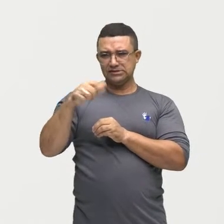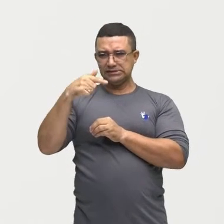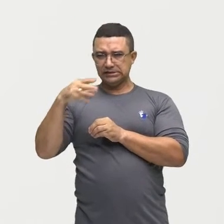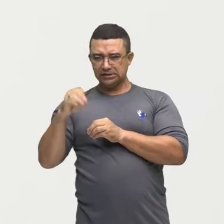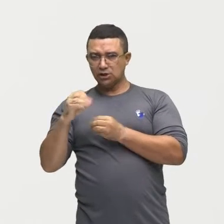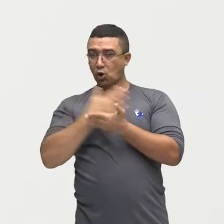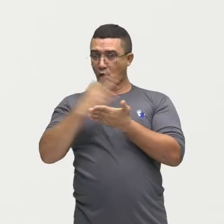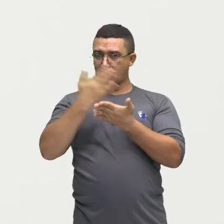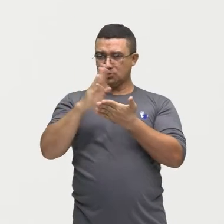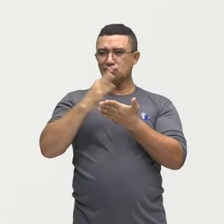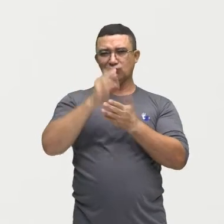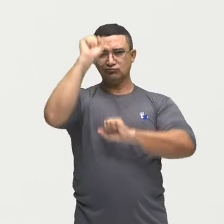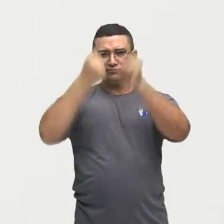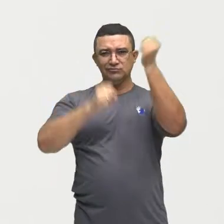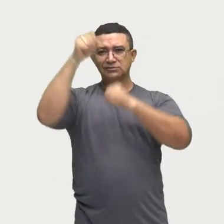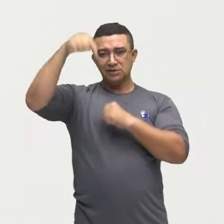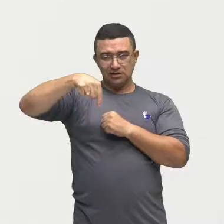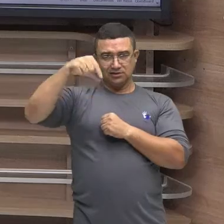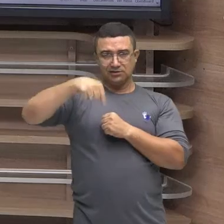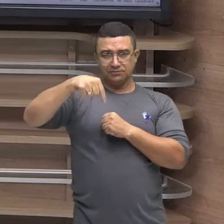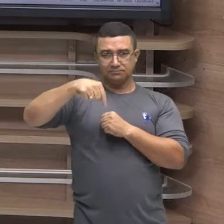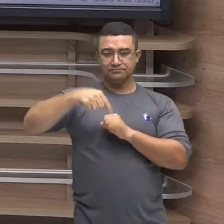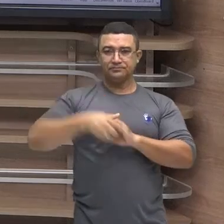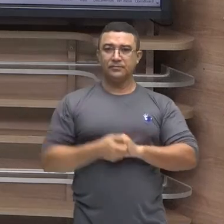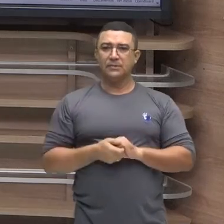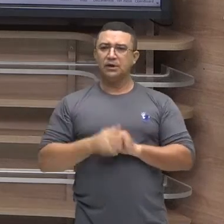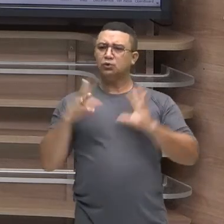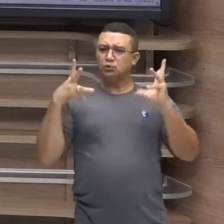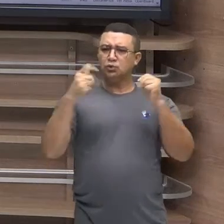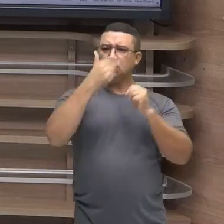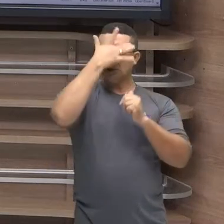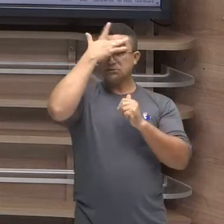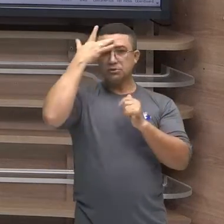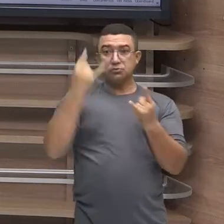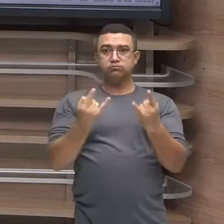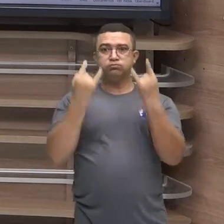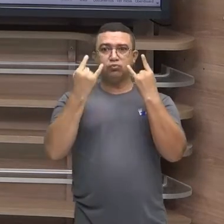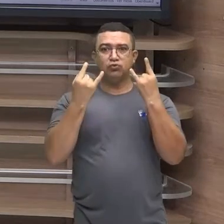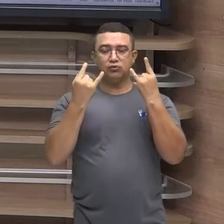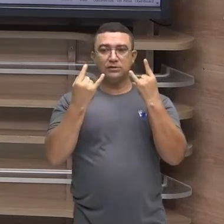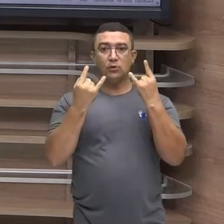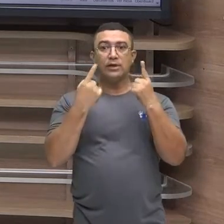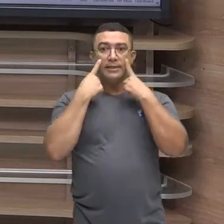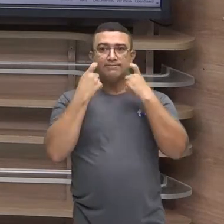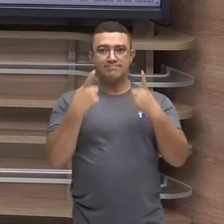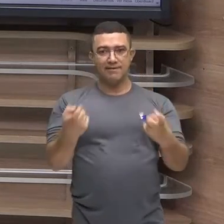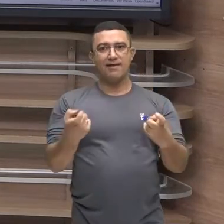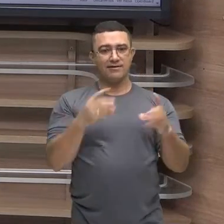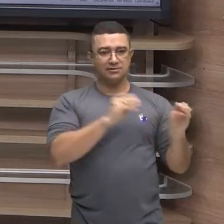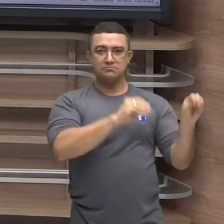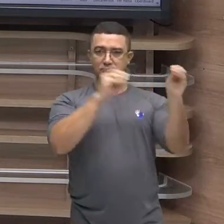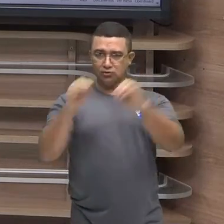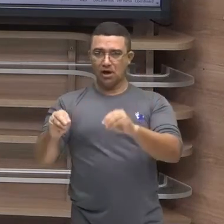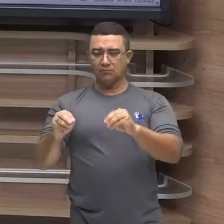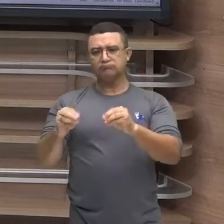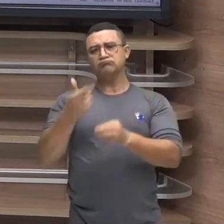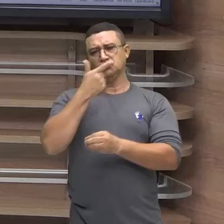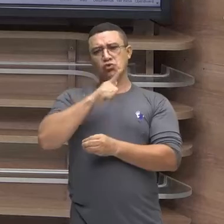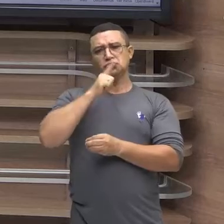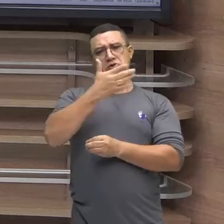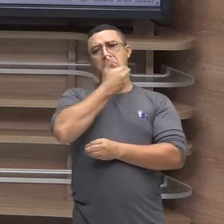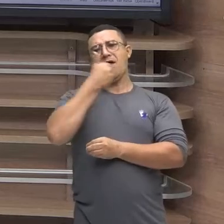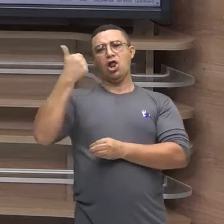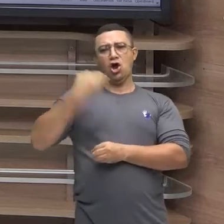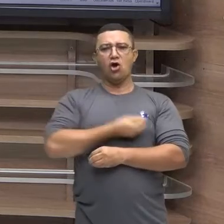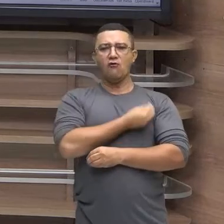nossa região. Então, tudo isso vai atrair as pessoas, né, devido a diversas condições socioeconômicas para